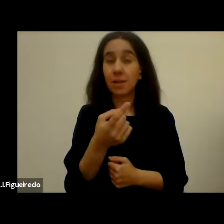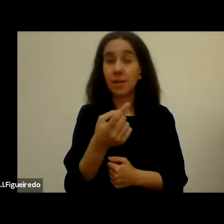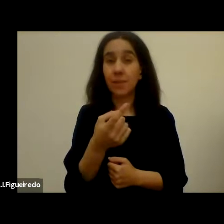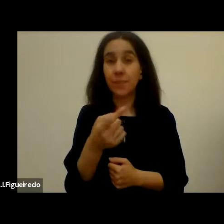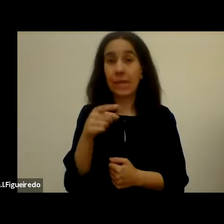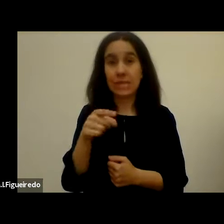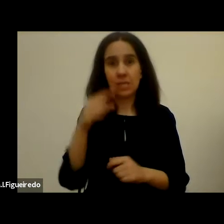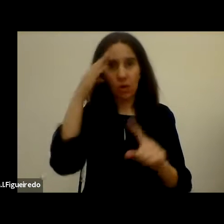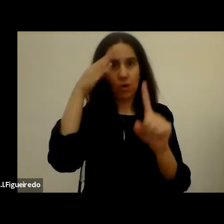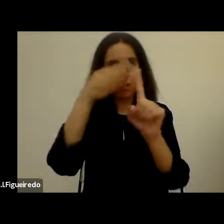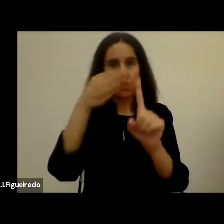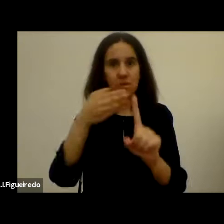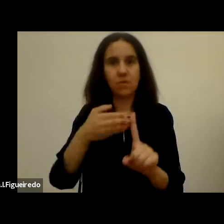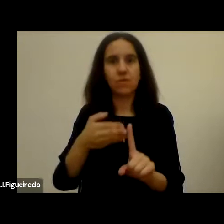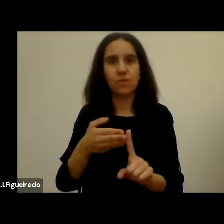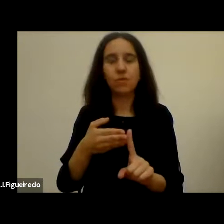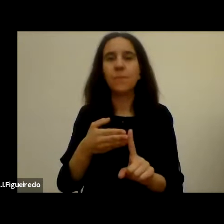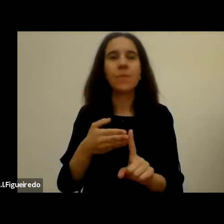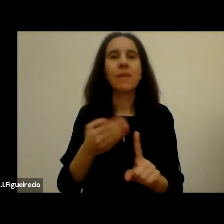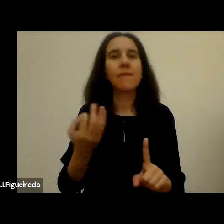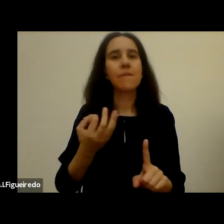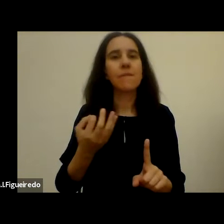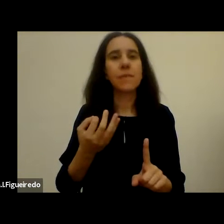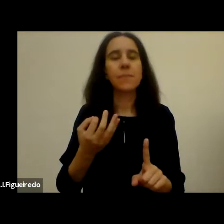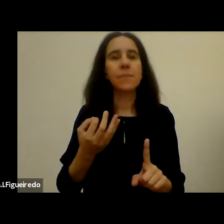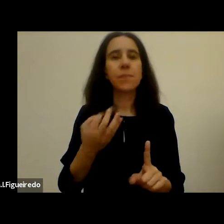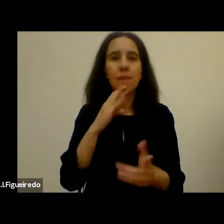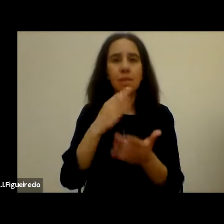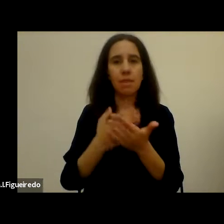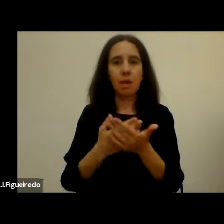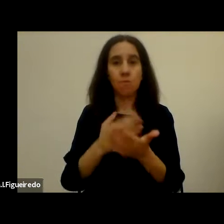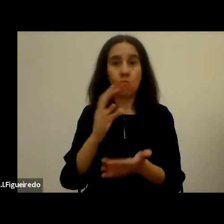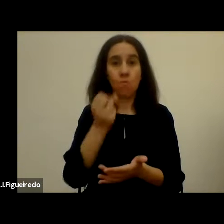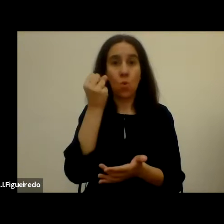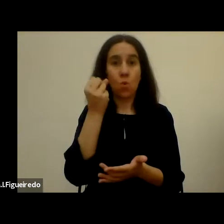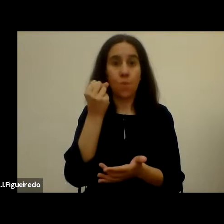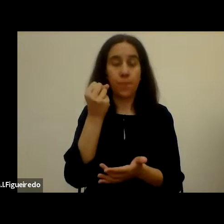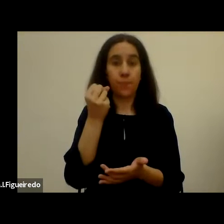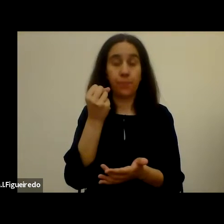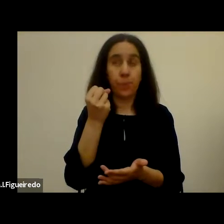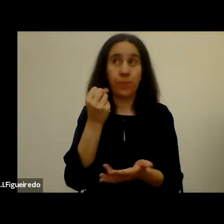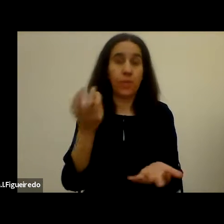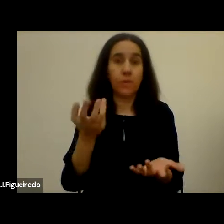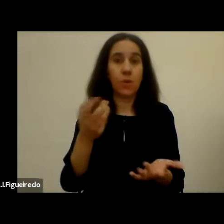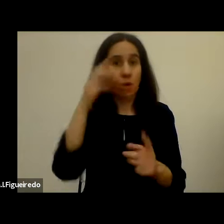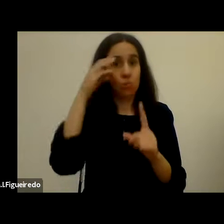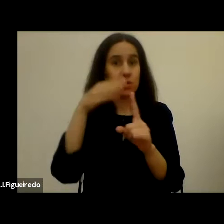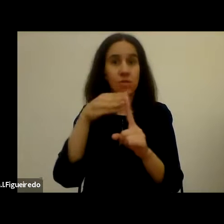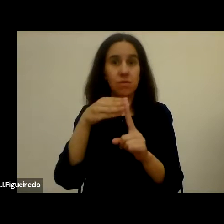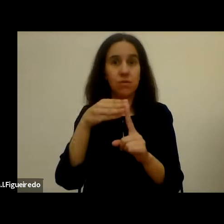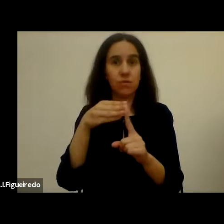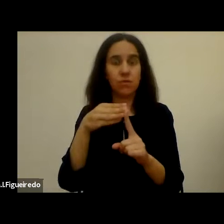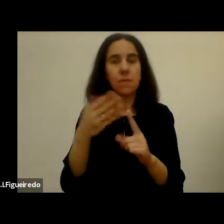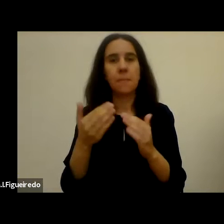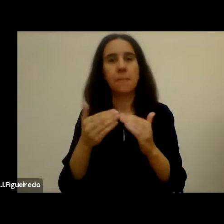estes objetivos não só se conseguem estes objetivos mais